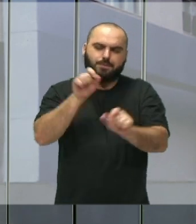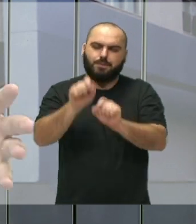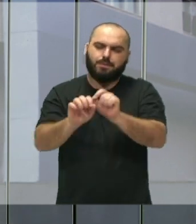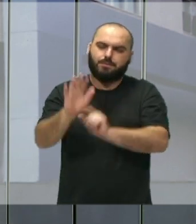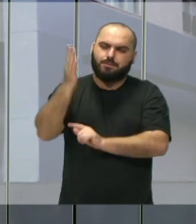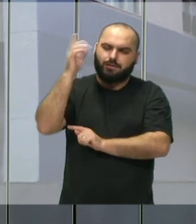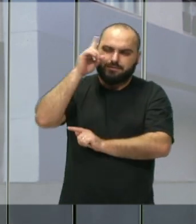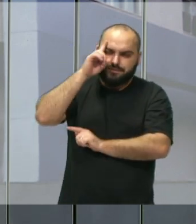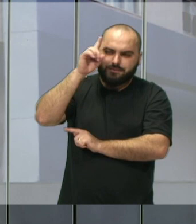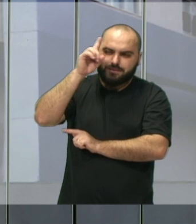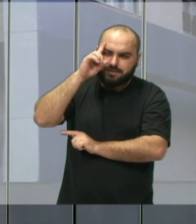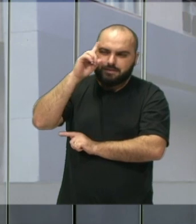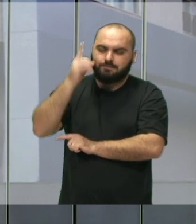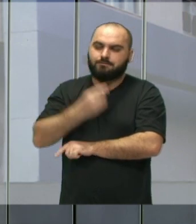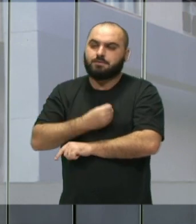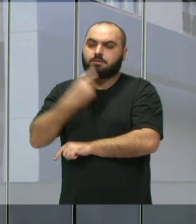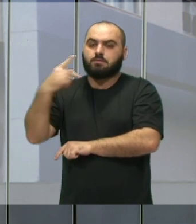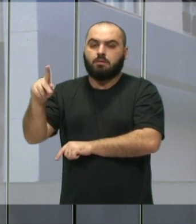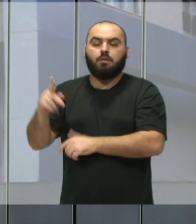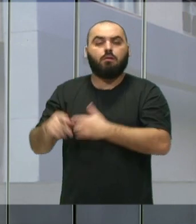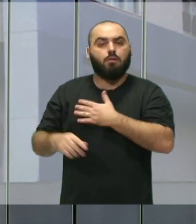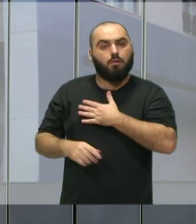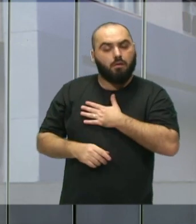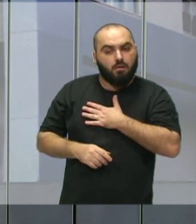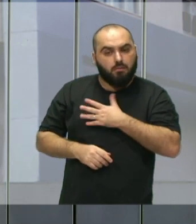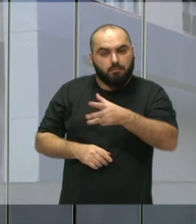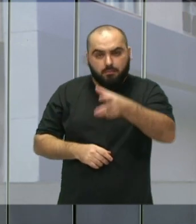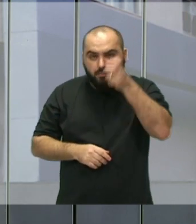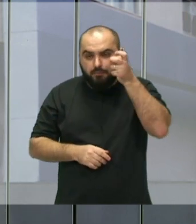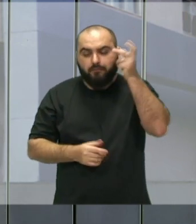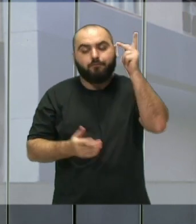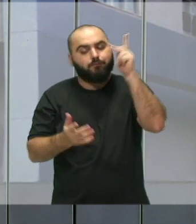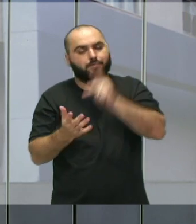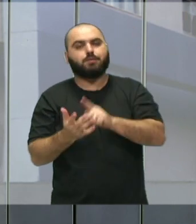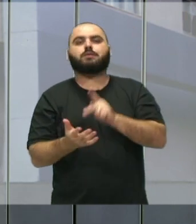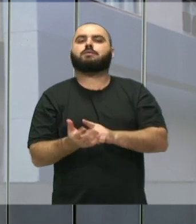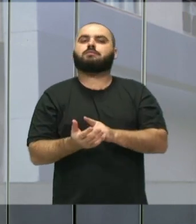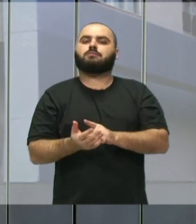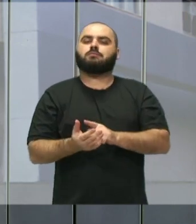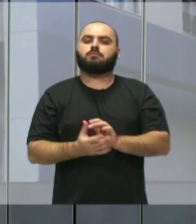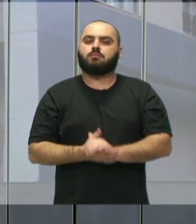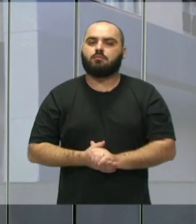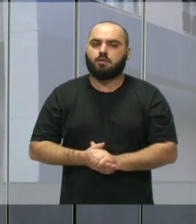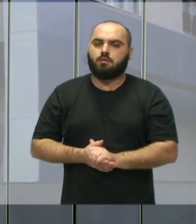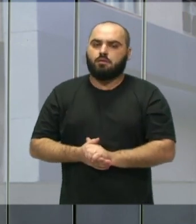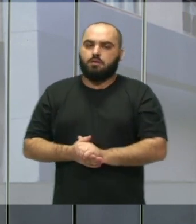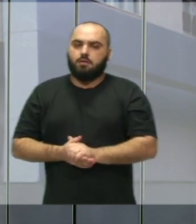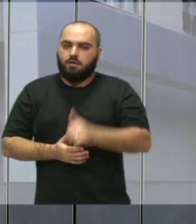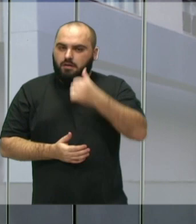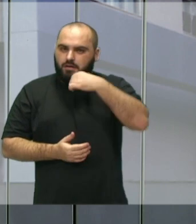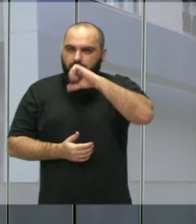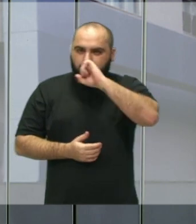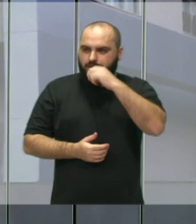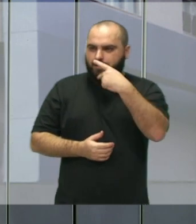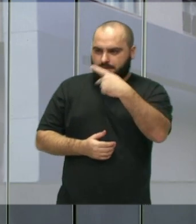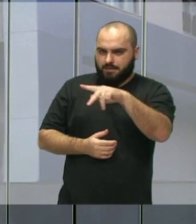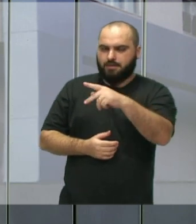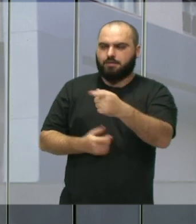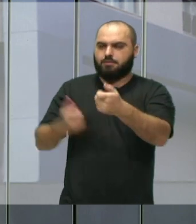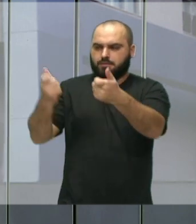no dia a dia, eu percebi que realmente procede. O que ela coloca para mim é algo muito